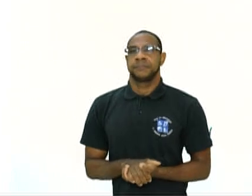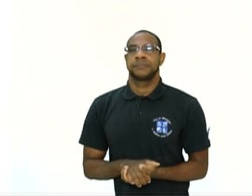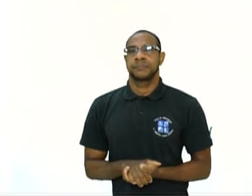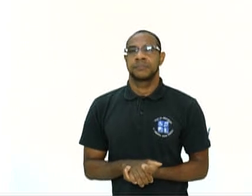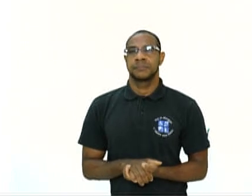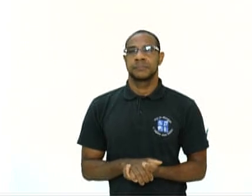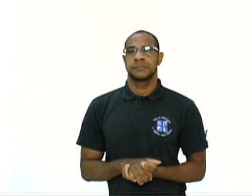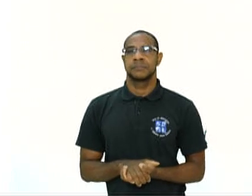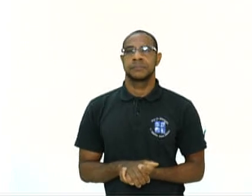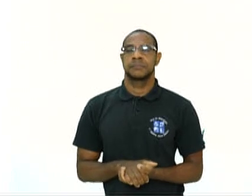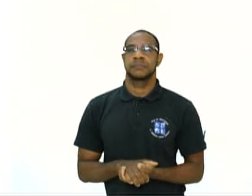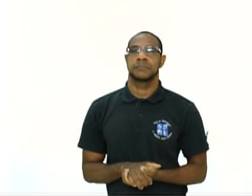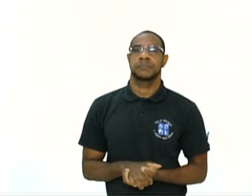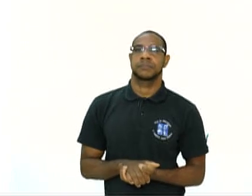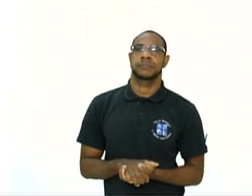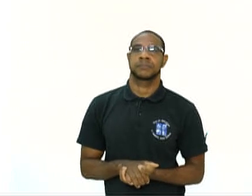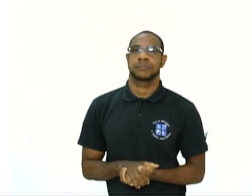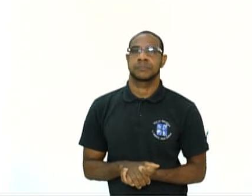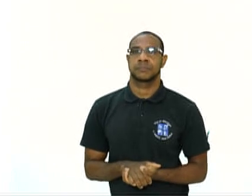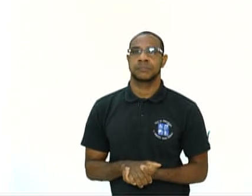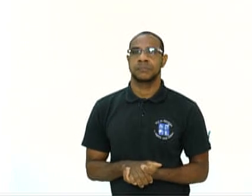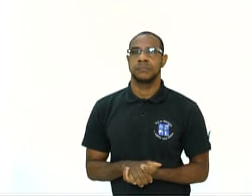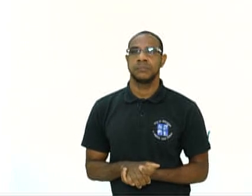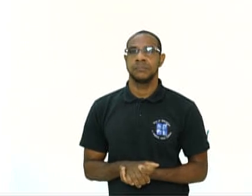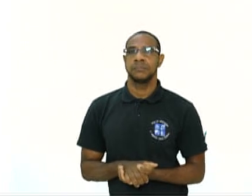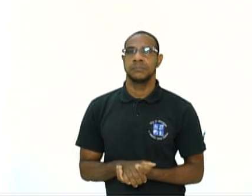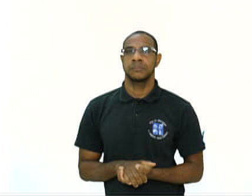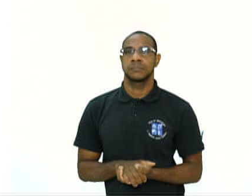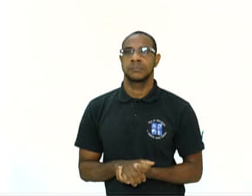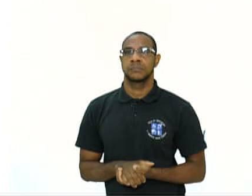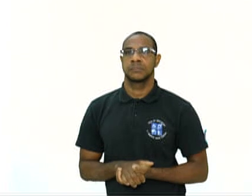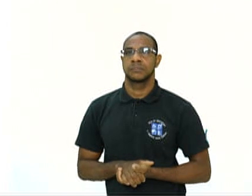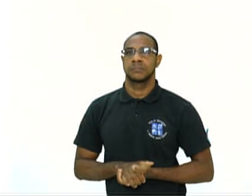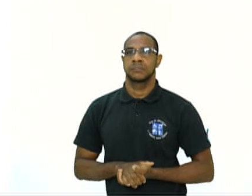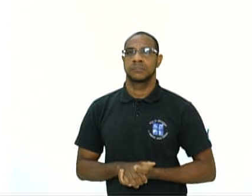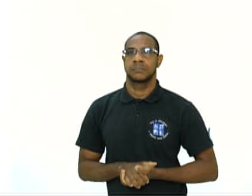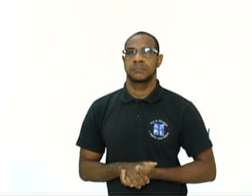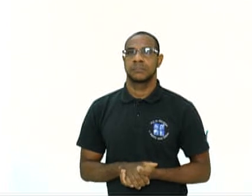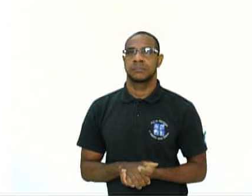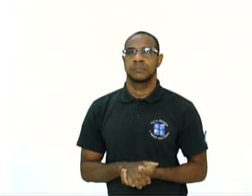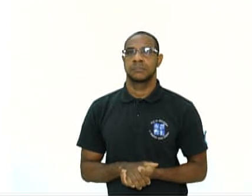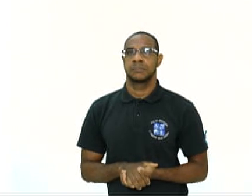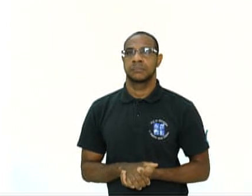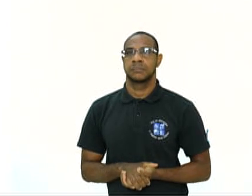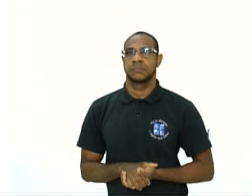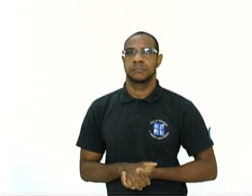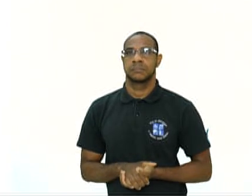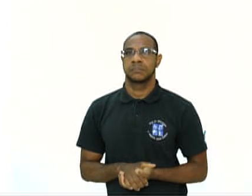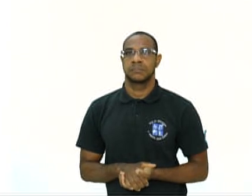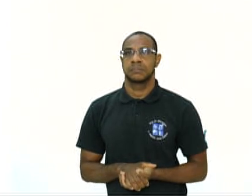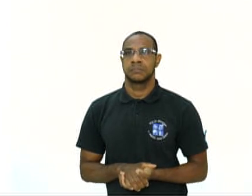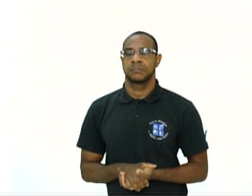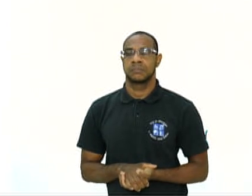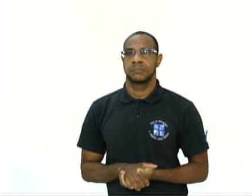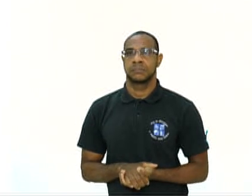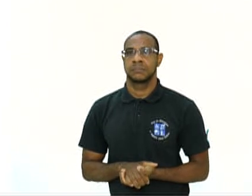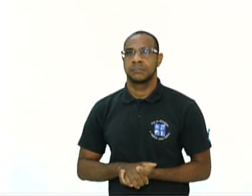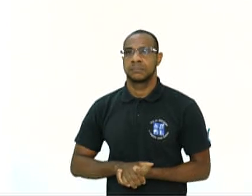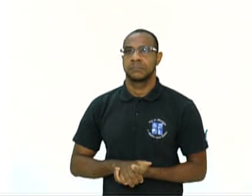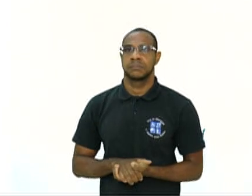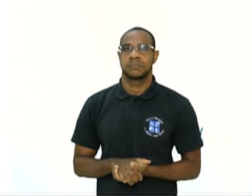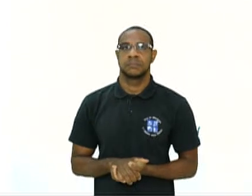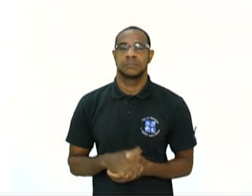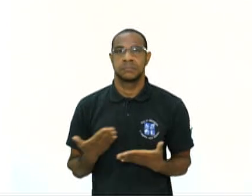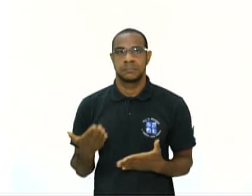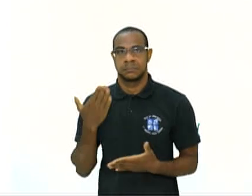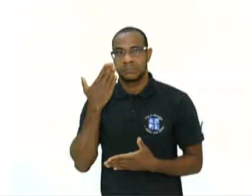comes from is where your space is. I've seen the bright get duller. I'm not going my life being a color. Então,